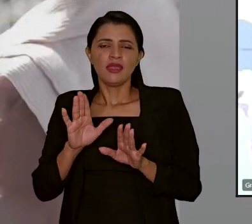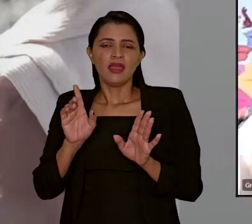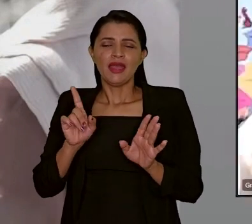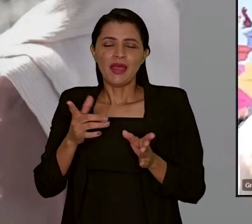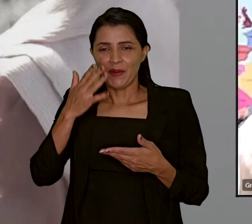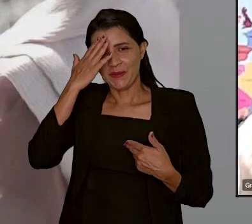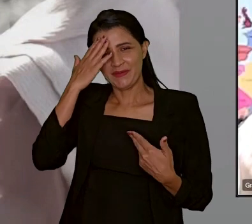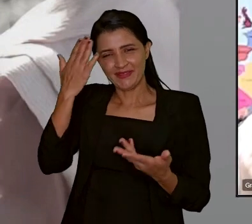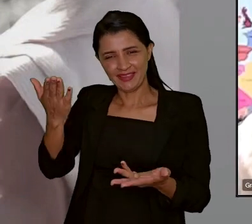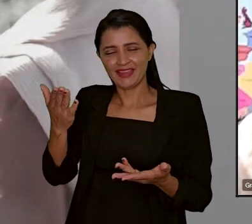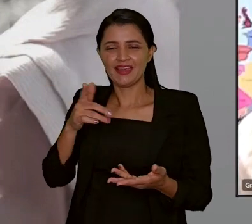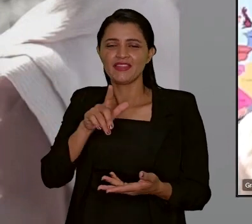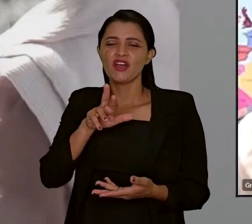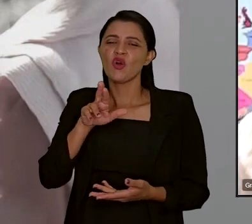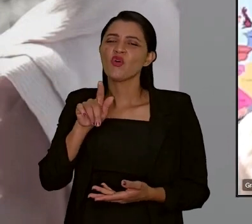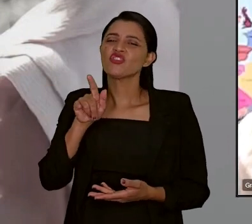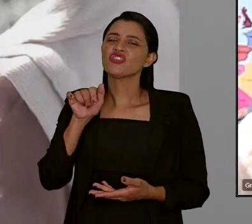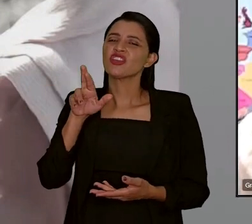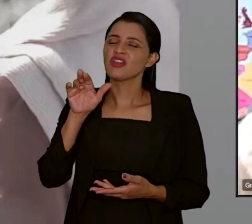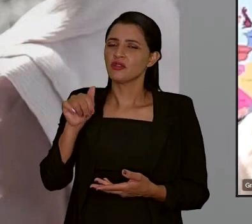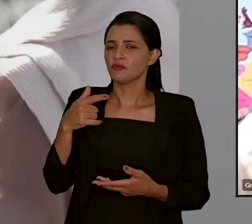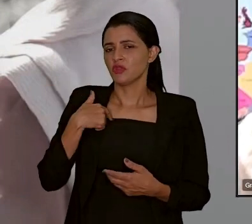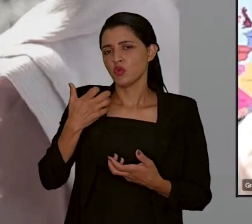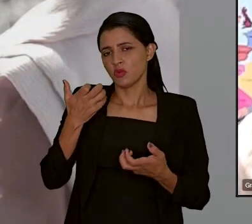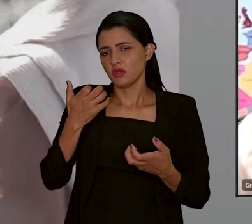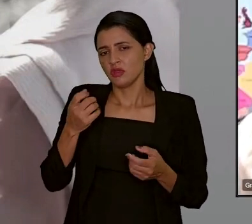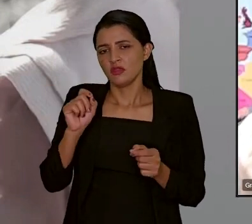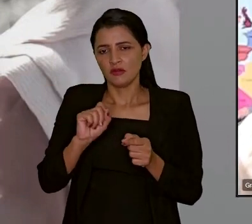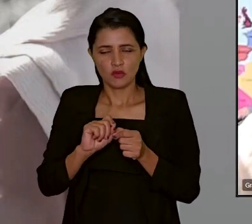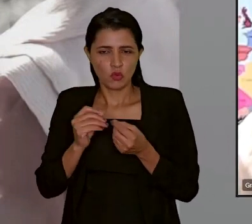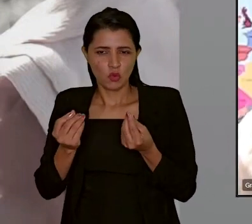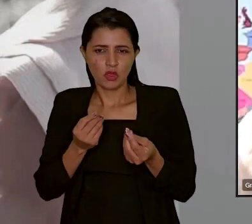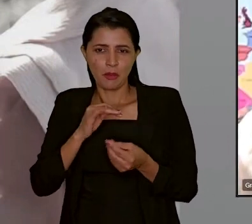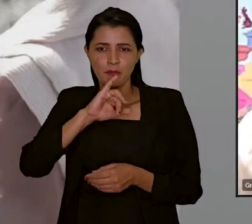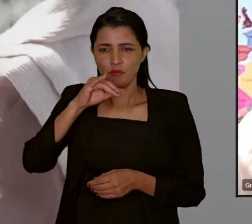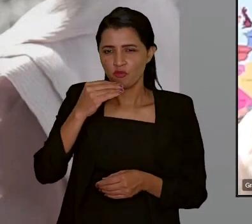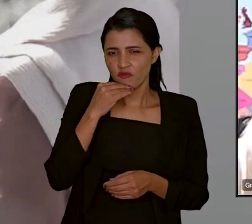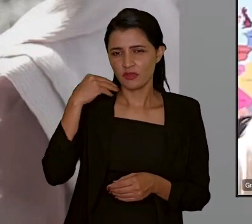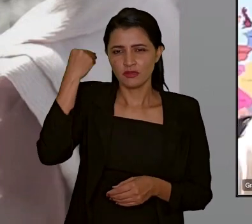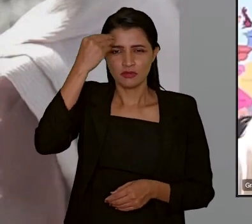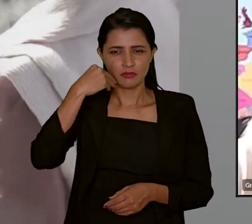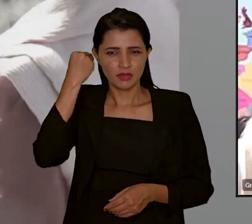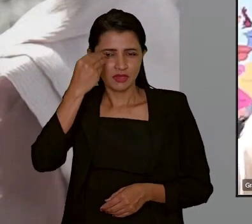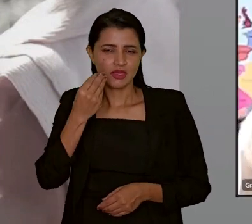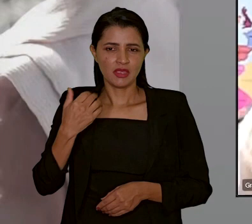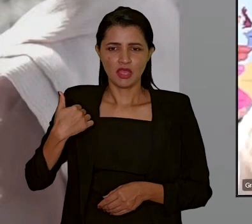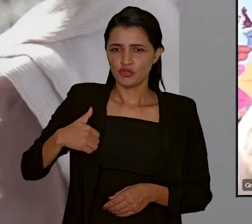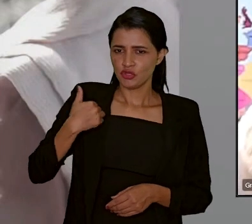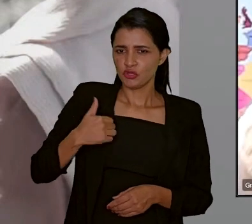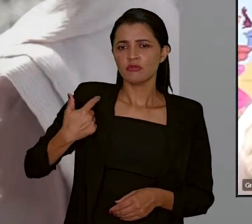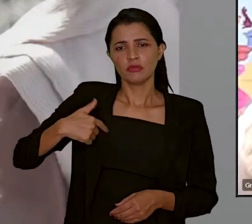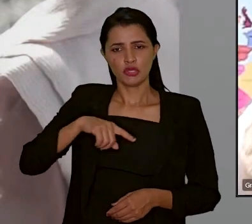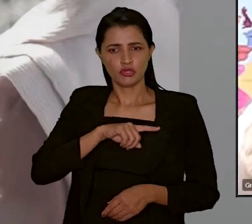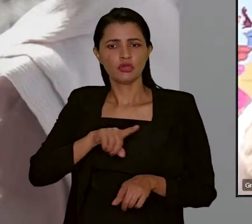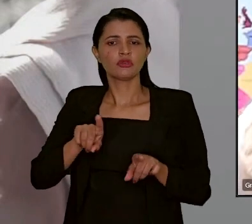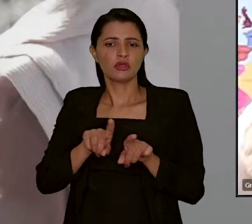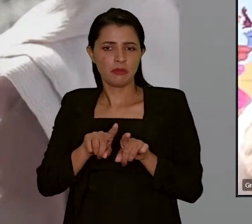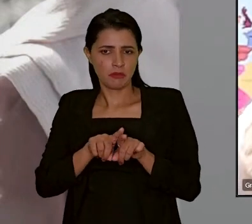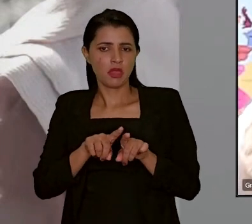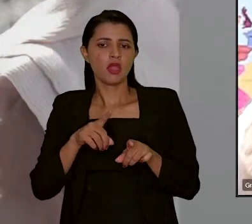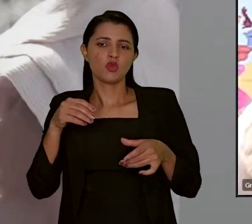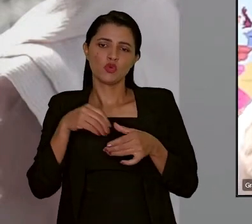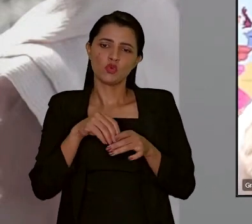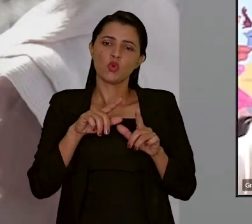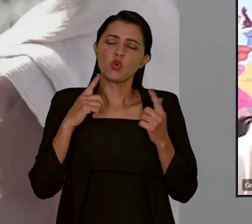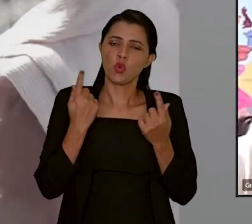obrigado, Rogério. Eu também, então, eu gostaria de fazer, aproveitando essa experiência argentina, que nós também, nos nossos grupos, entre os juízes